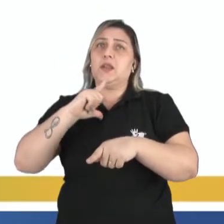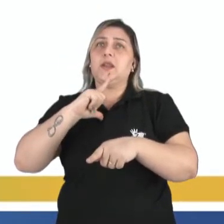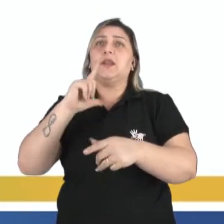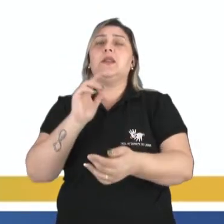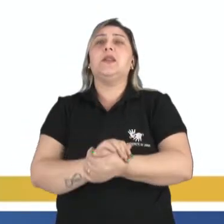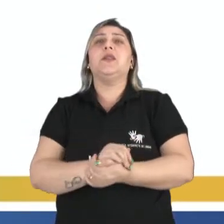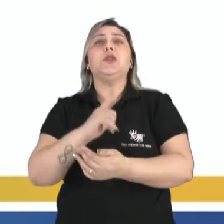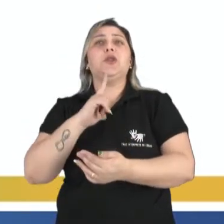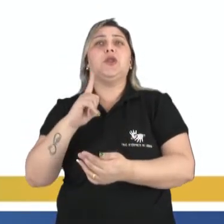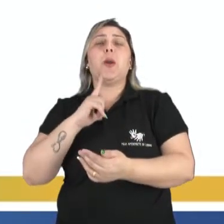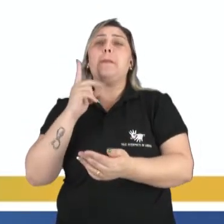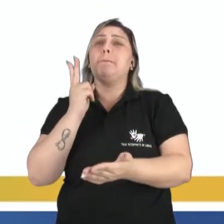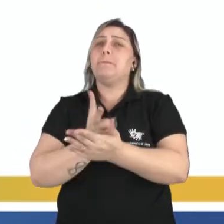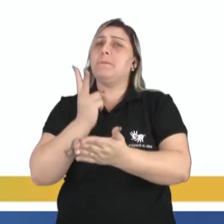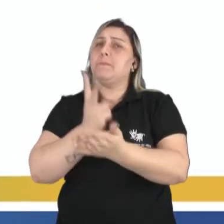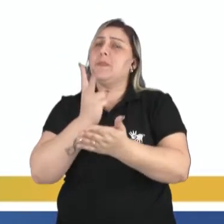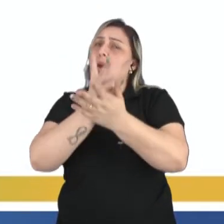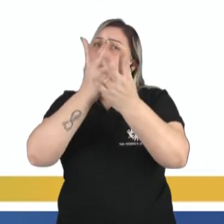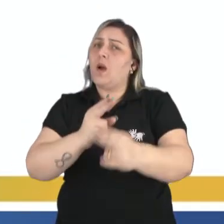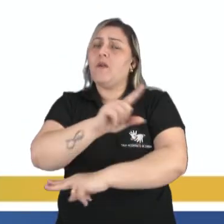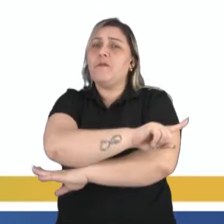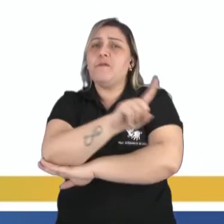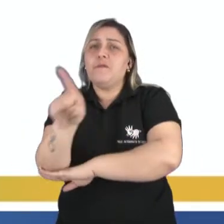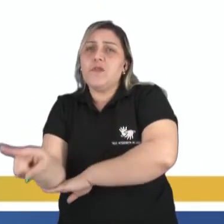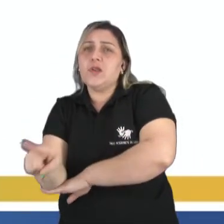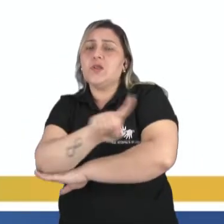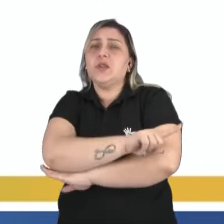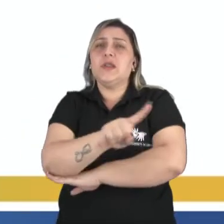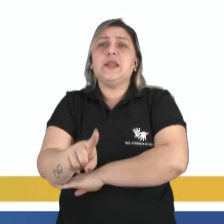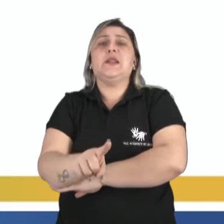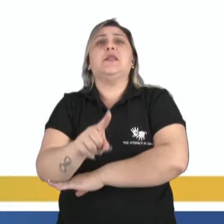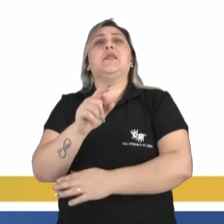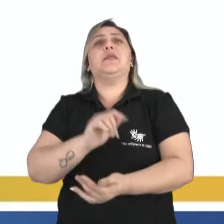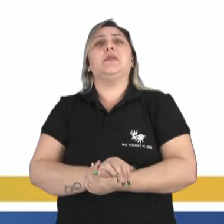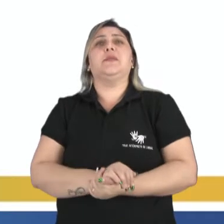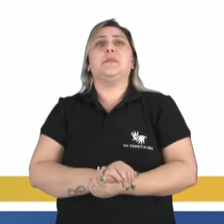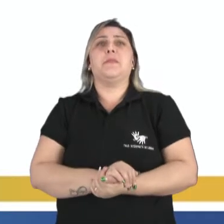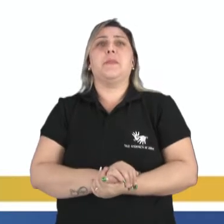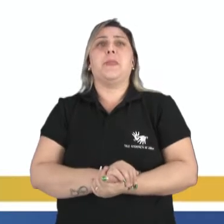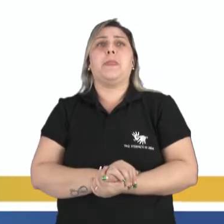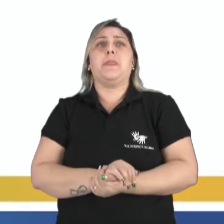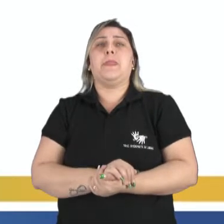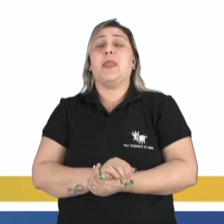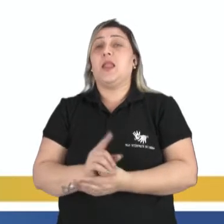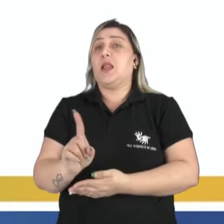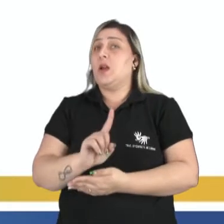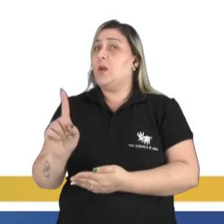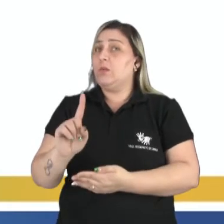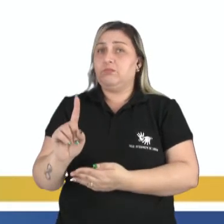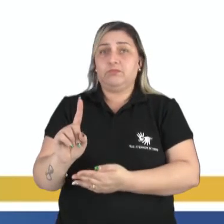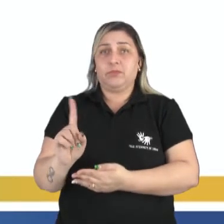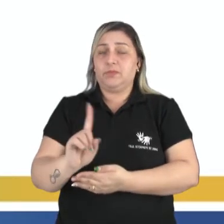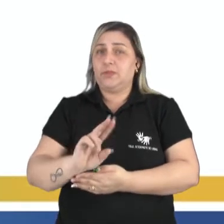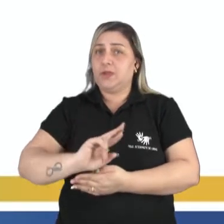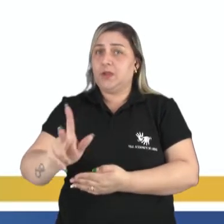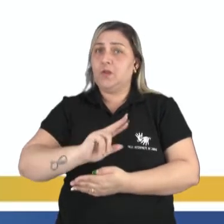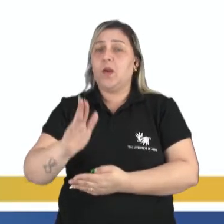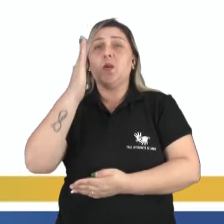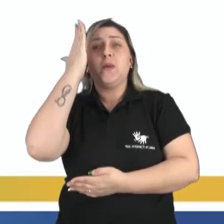ele tinha o mesmo sentido da velocidade em todos os instantes do movimento. Isso não está de acordo com